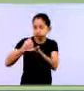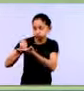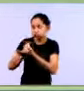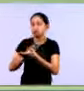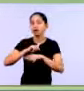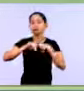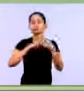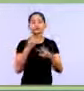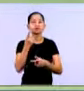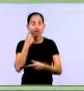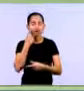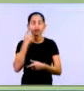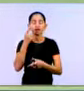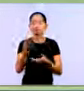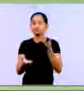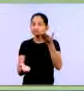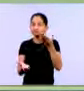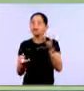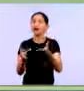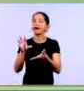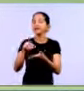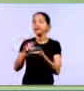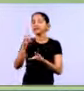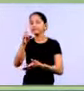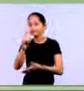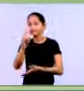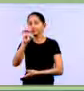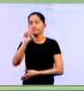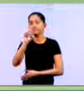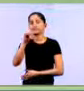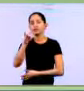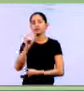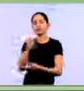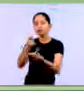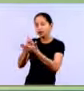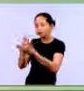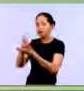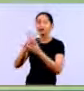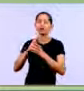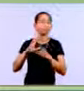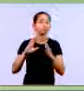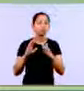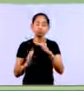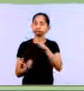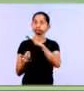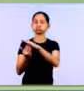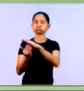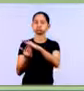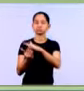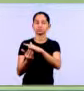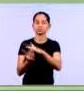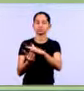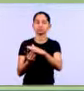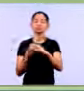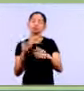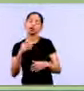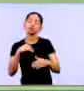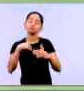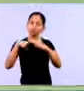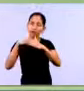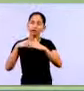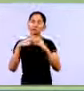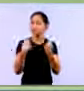e, enquanto despesa, verificar se esses gastos não ultrapassam os limites do Estado e,